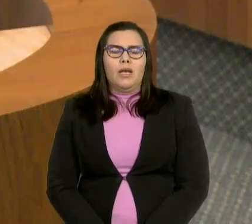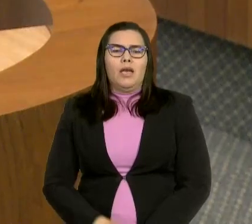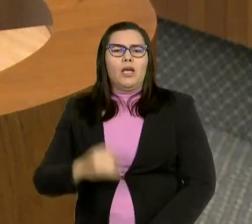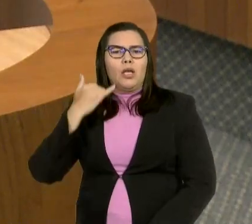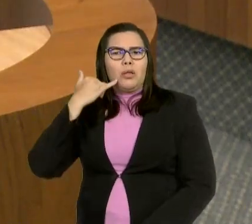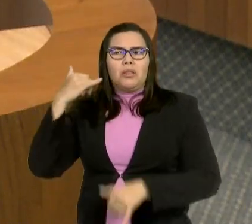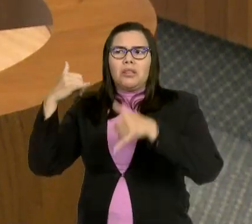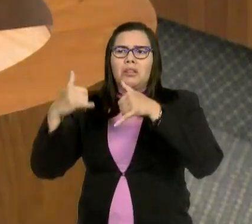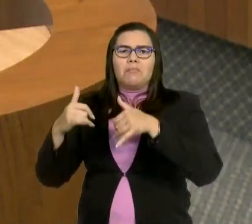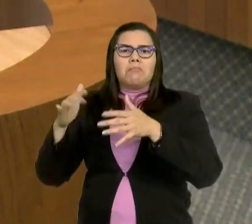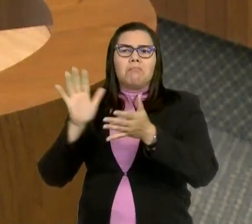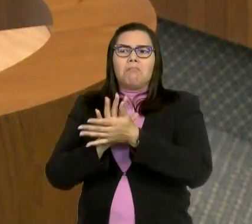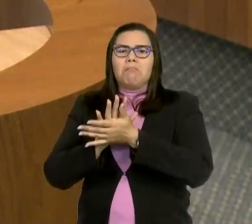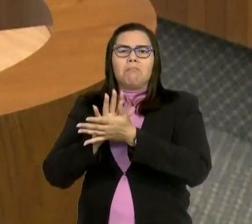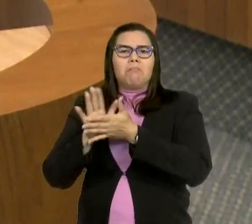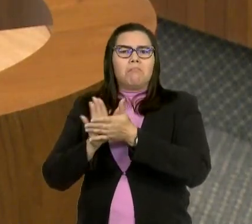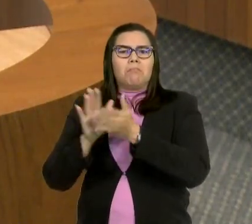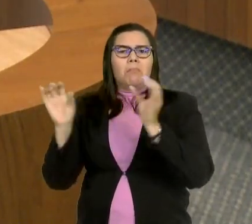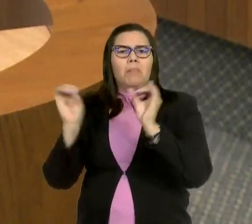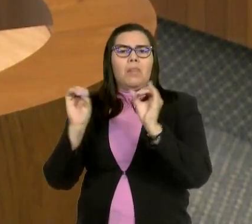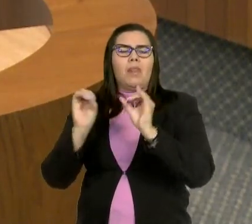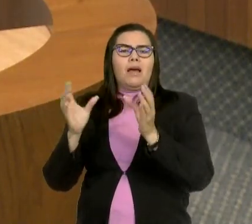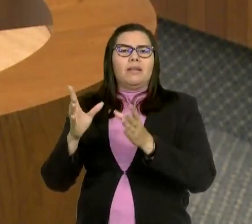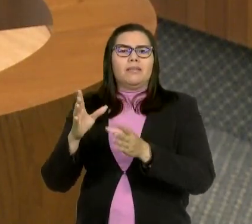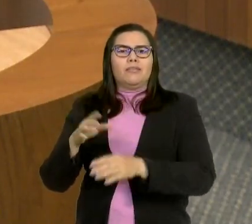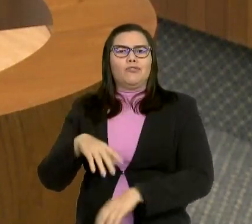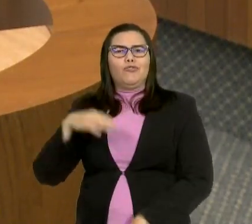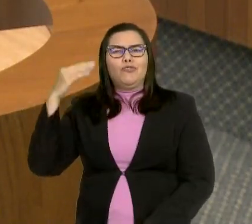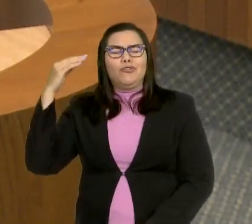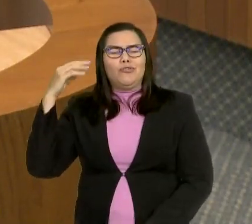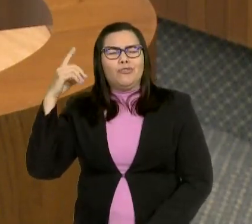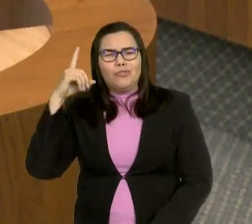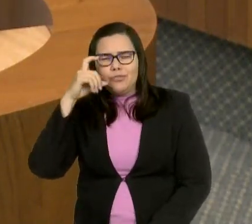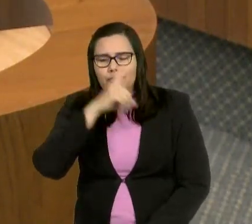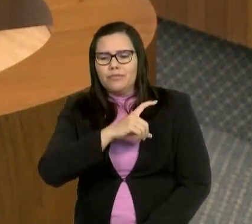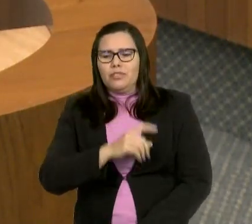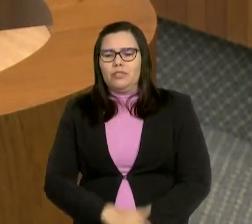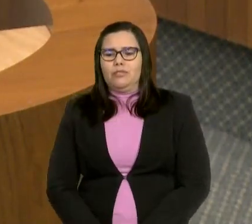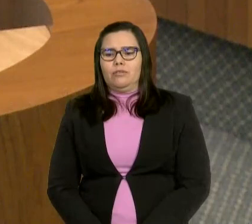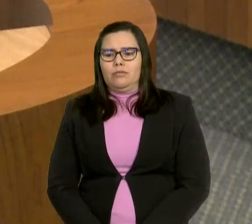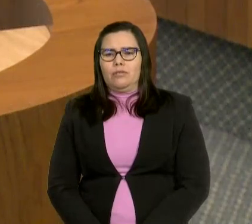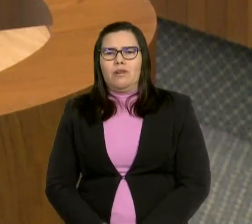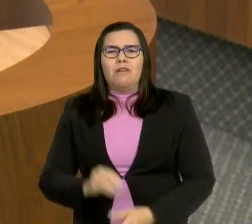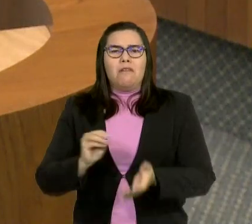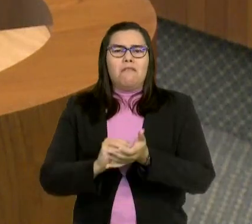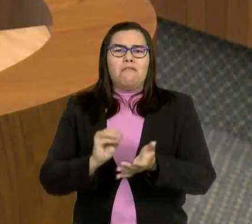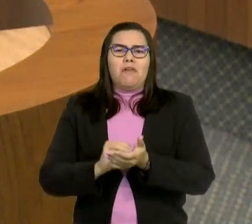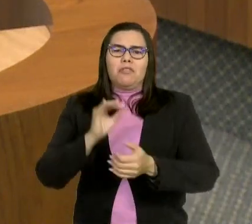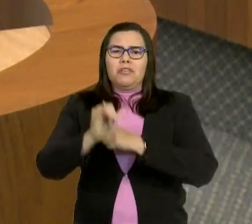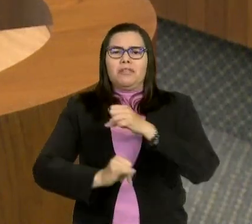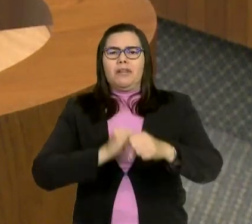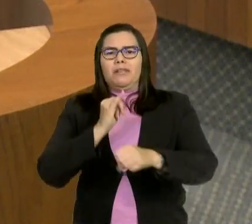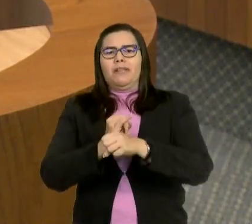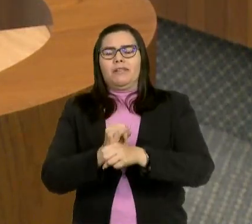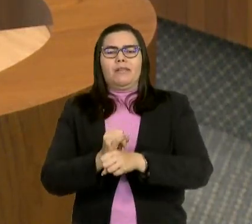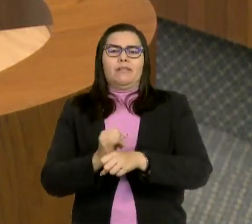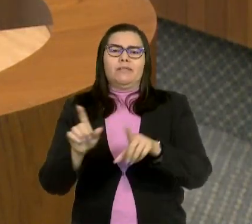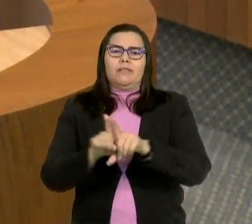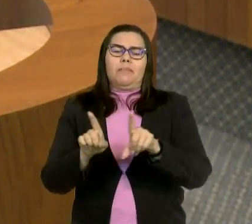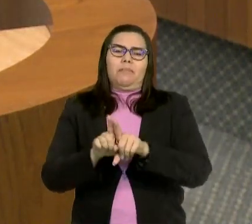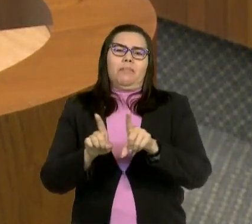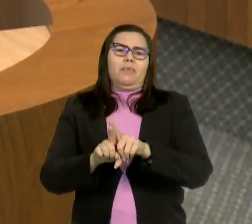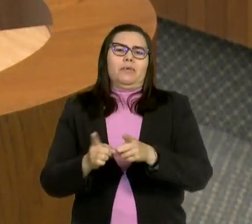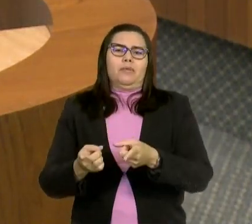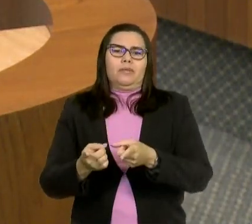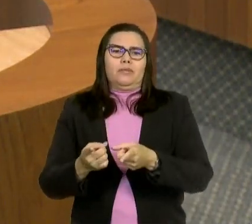Maranhão. Mas o mais grave, no último domingo, muitos ficaram sem conexão, sem internet, e é muito grave o que está